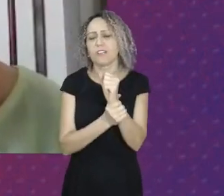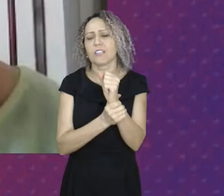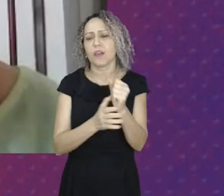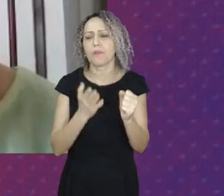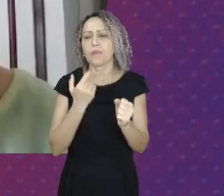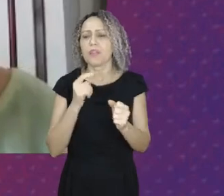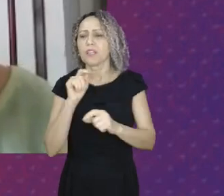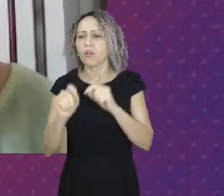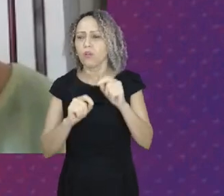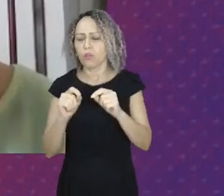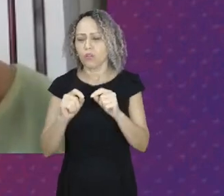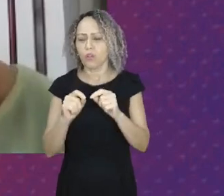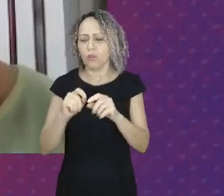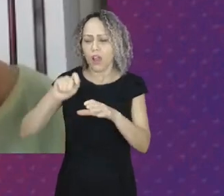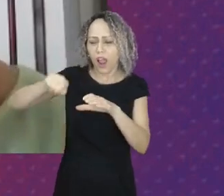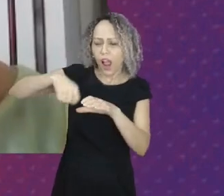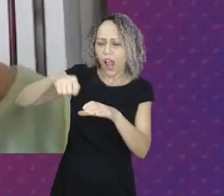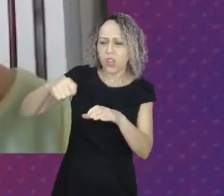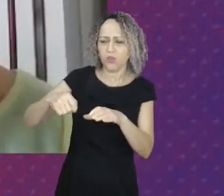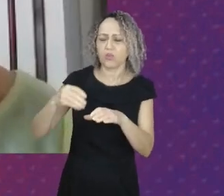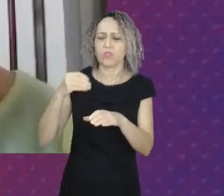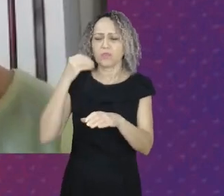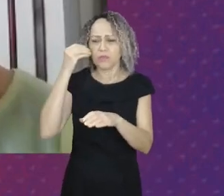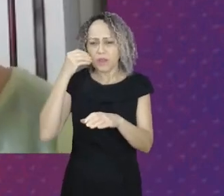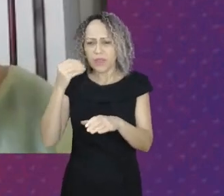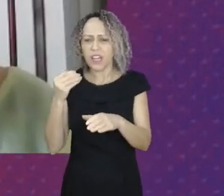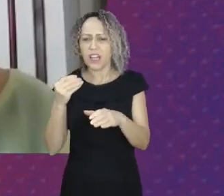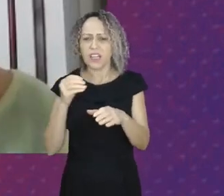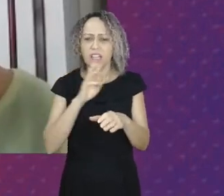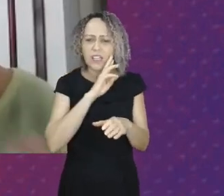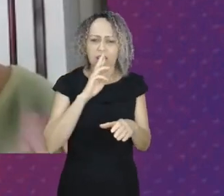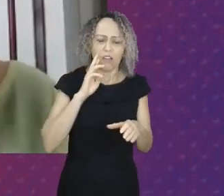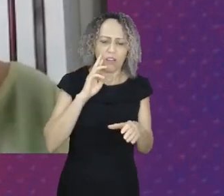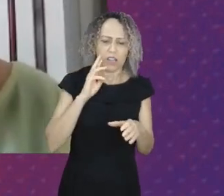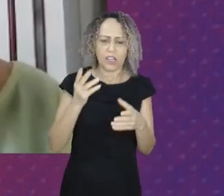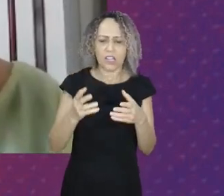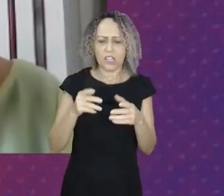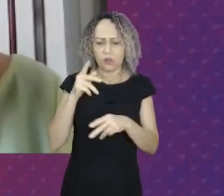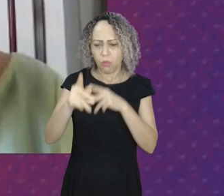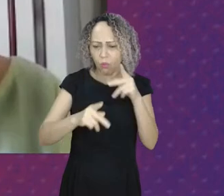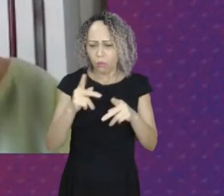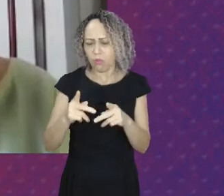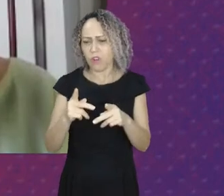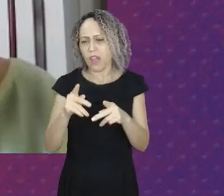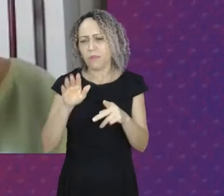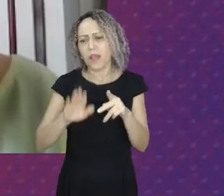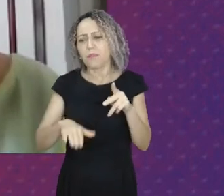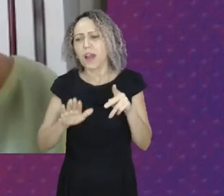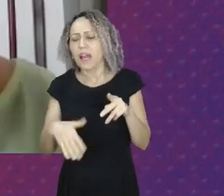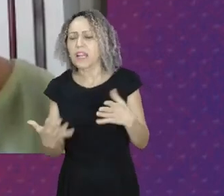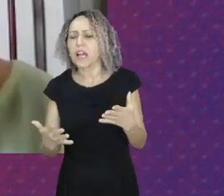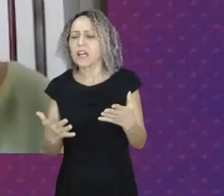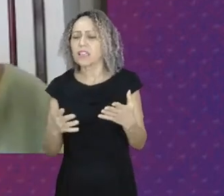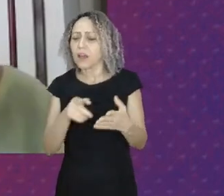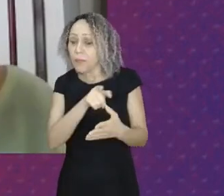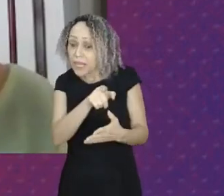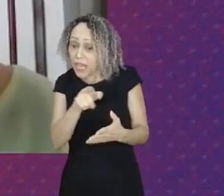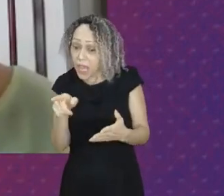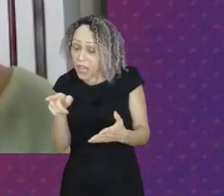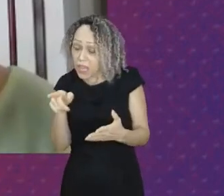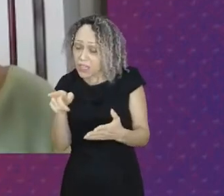as cozinhas comunitárias, como os restaurantes populares, mas que privilegiem a compra